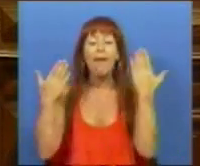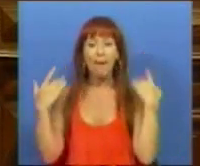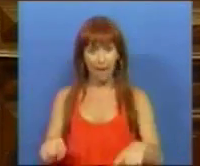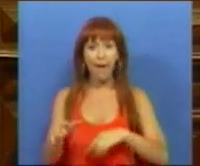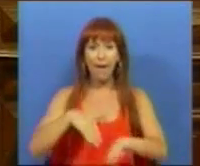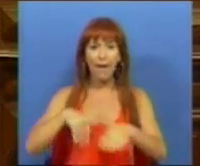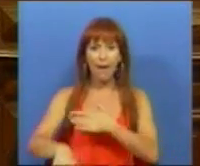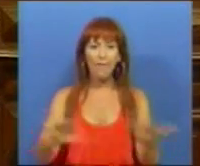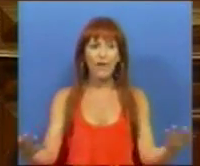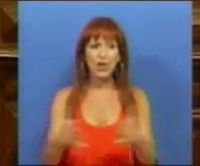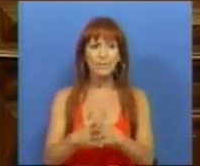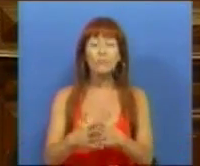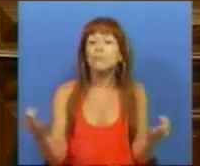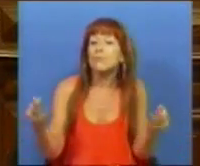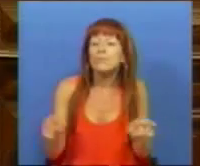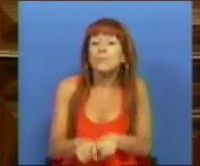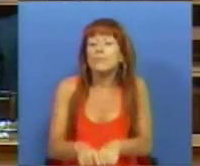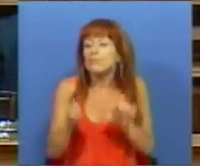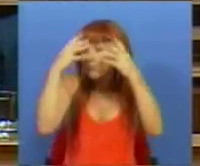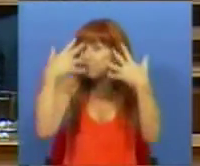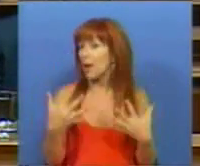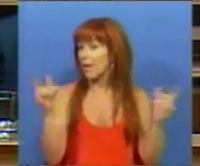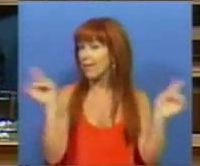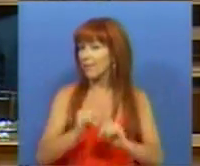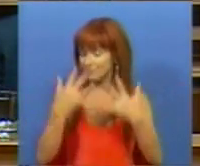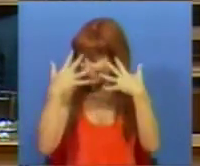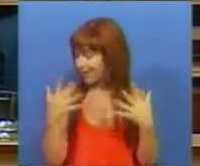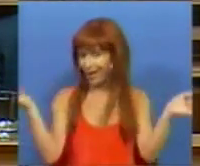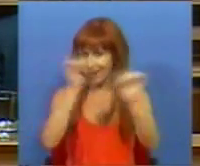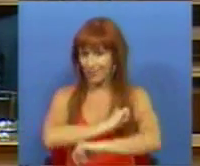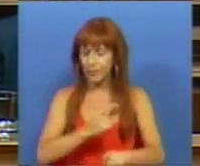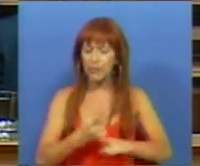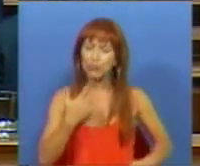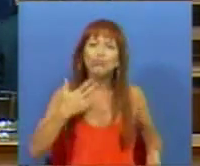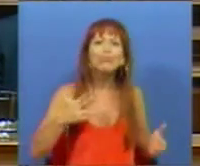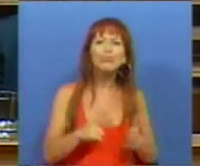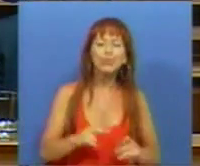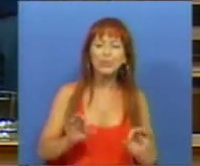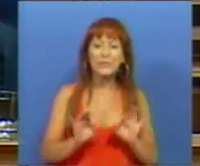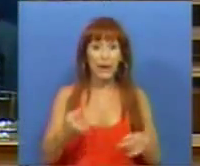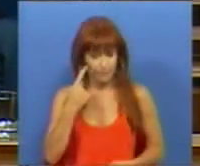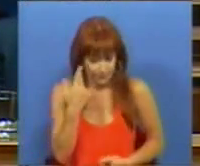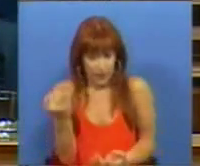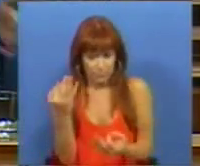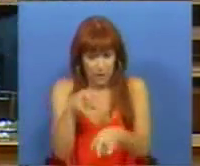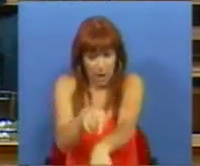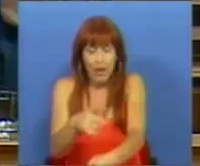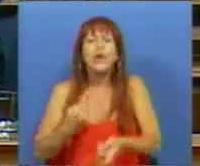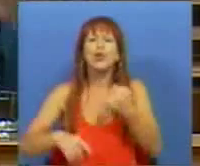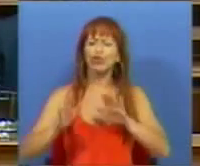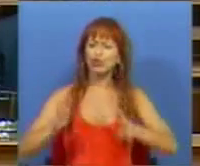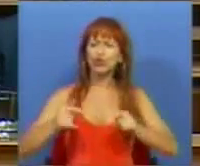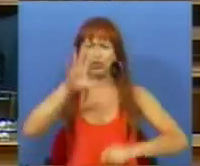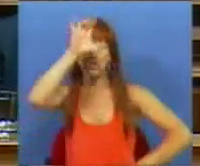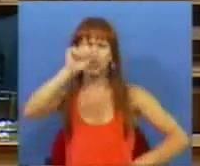a fazer. E aliás não é de surpreender, porque na verdade, como bem se vê aqui, nós já temos